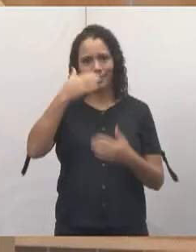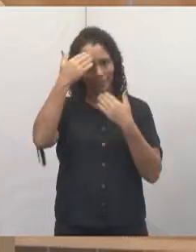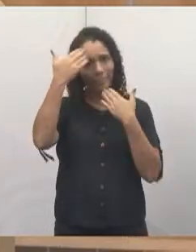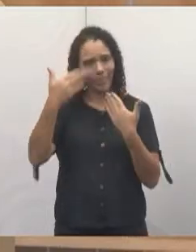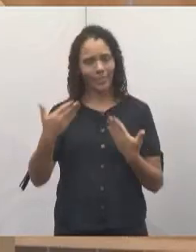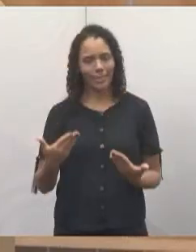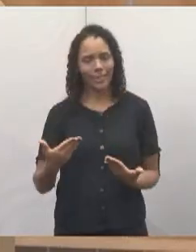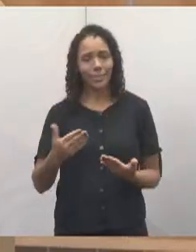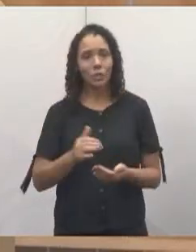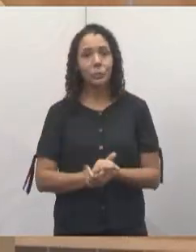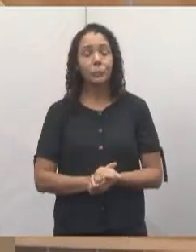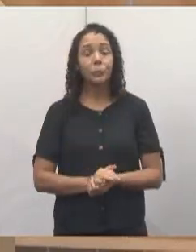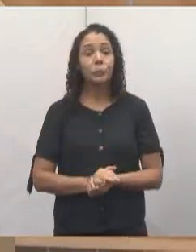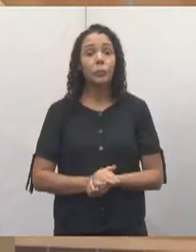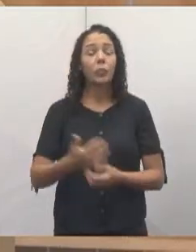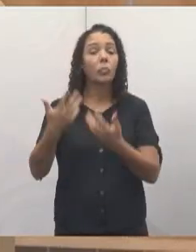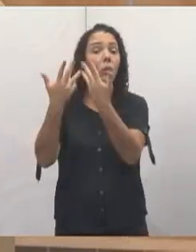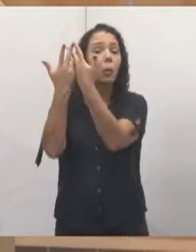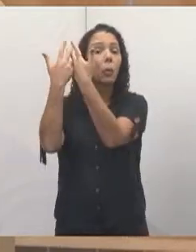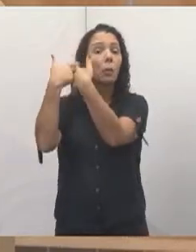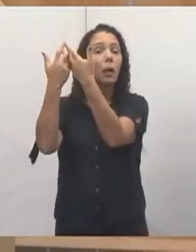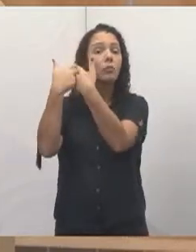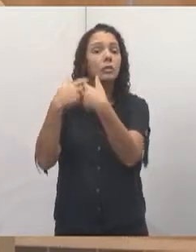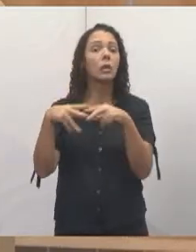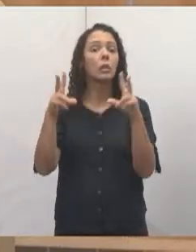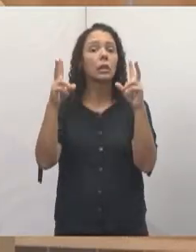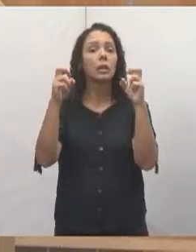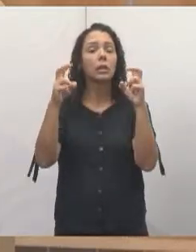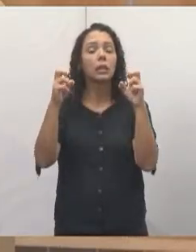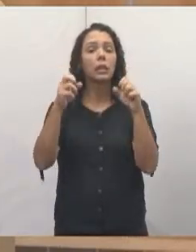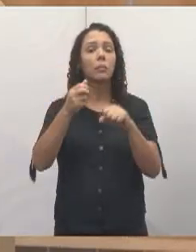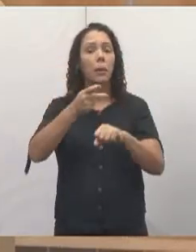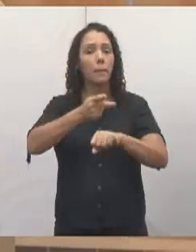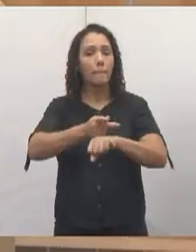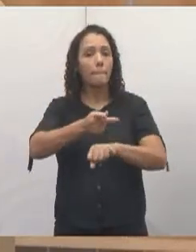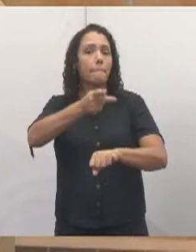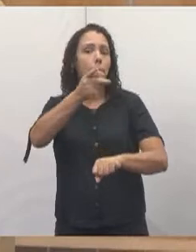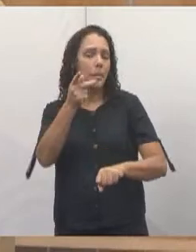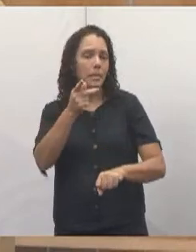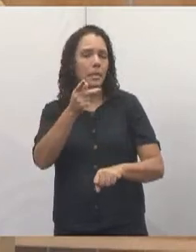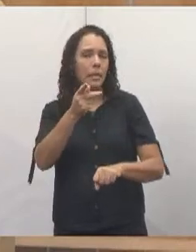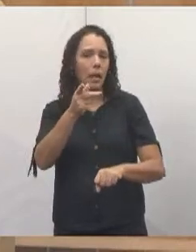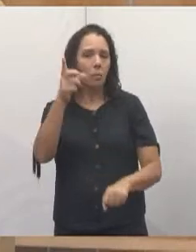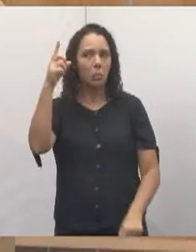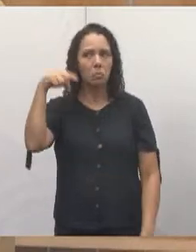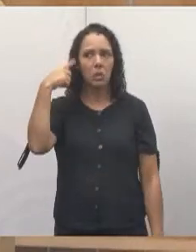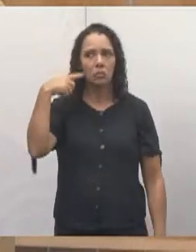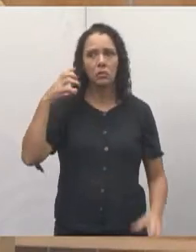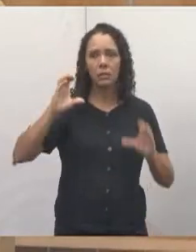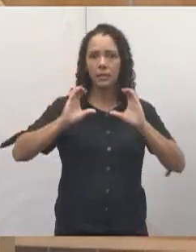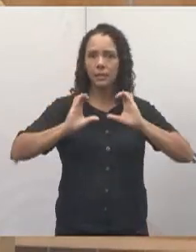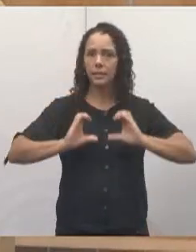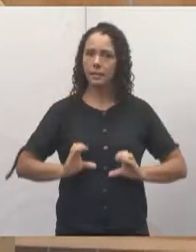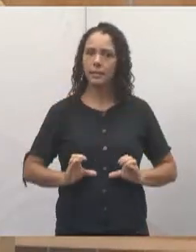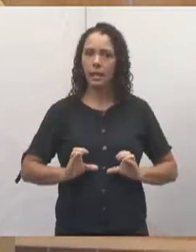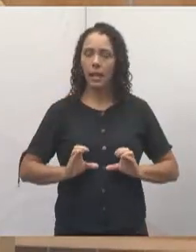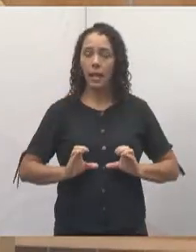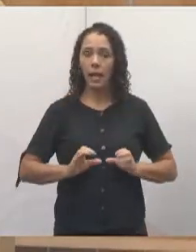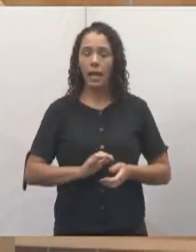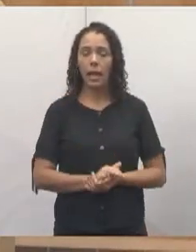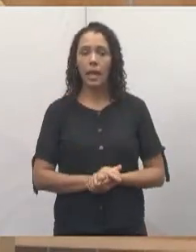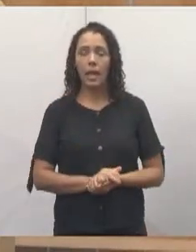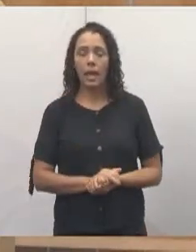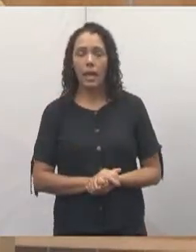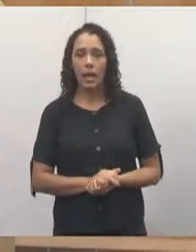E numa reflexão sobre a denominação desse prêmio, Advocacia Cidadã, não tenho muito a colaborar